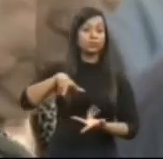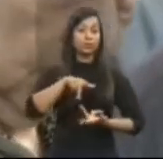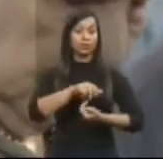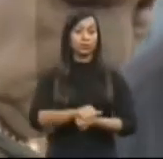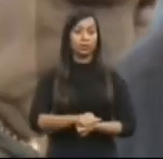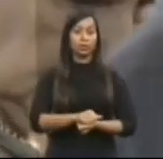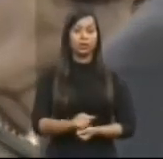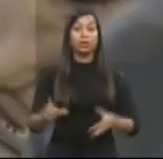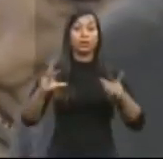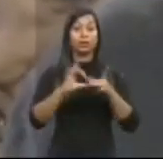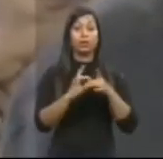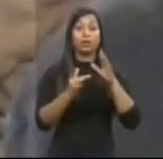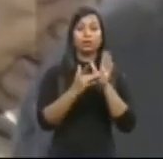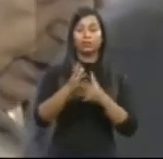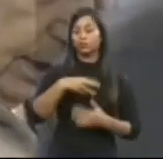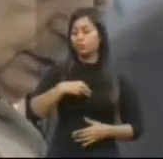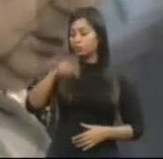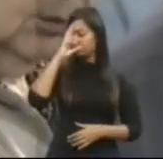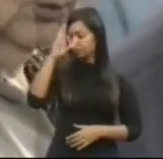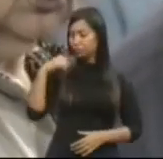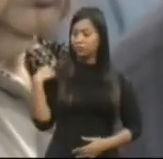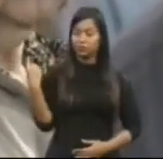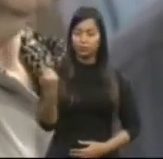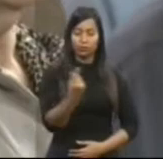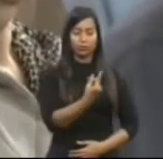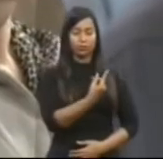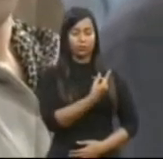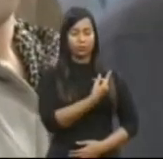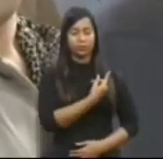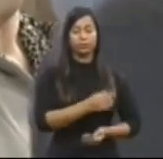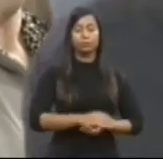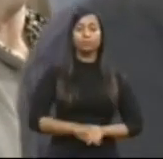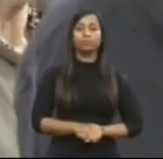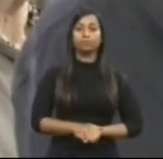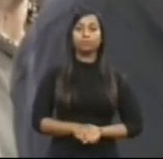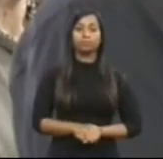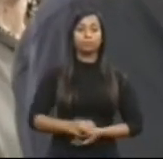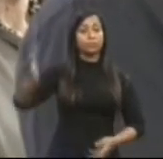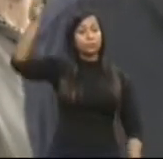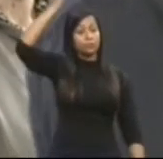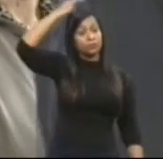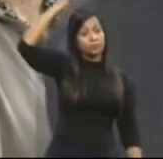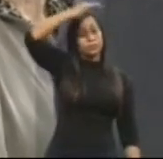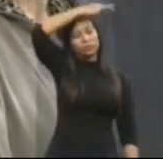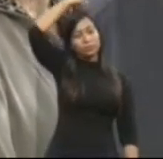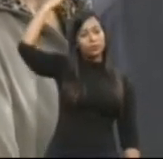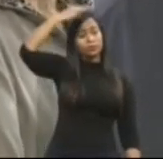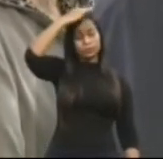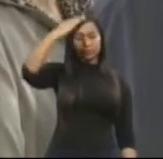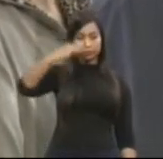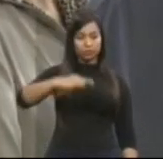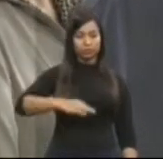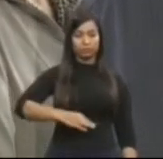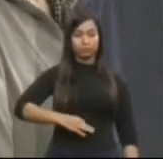Criador do céu e da terra, e em Jesus Cristo, seu único Filho, nosso Senhor, que